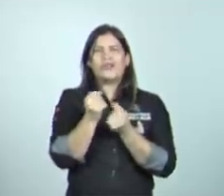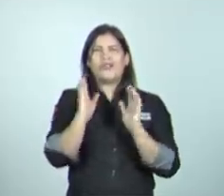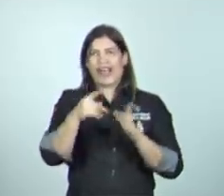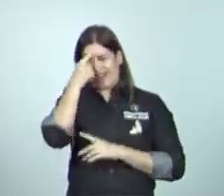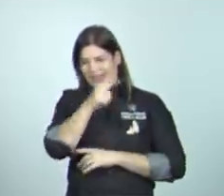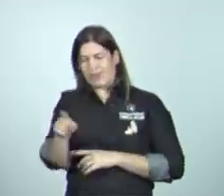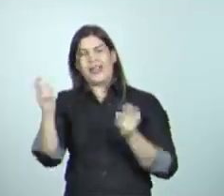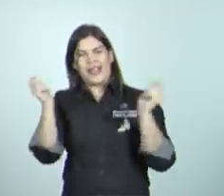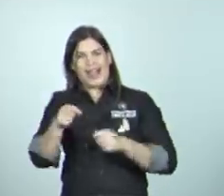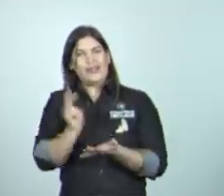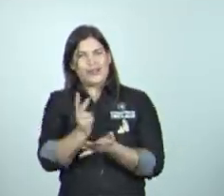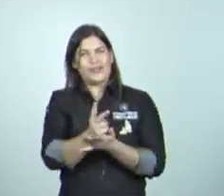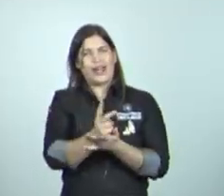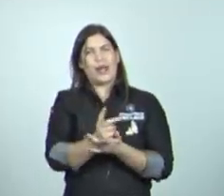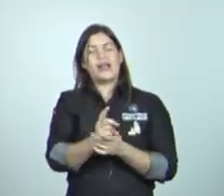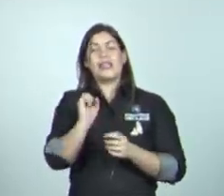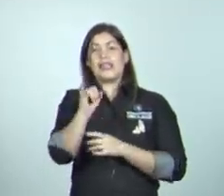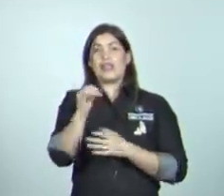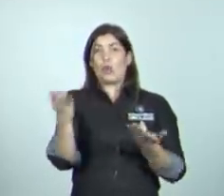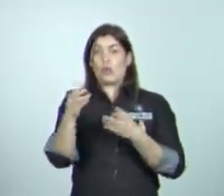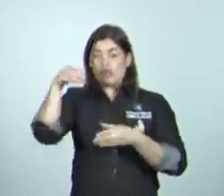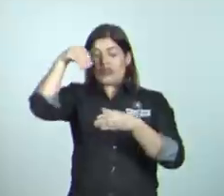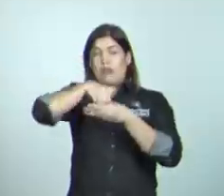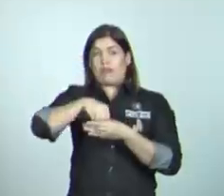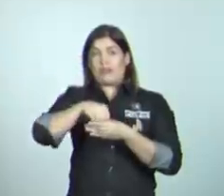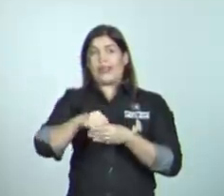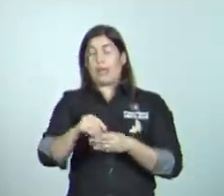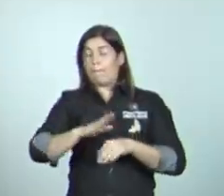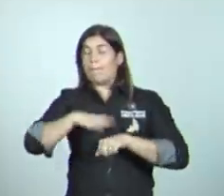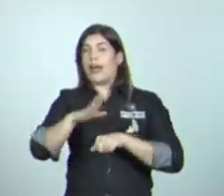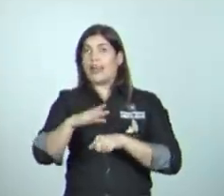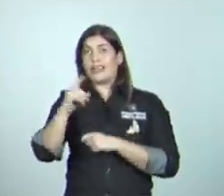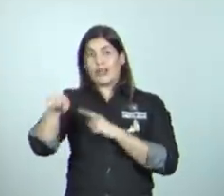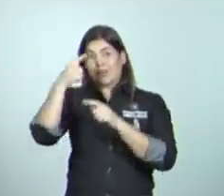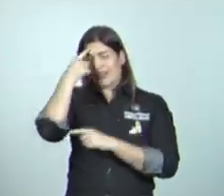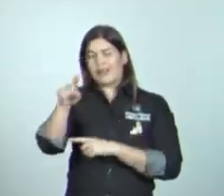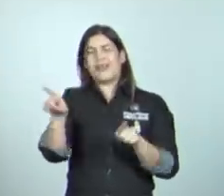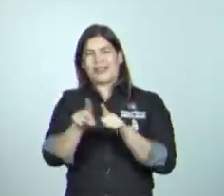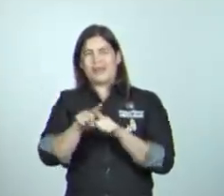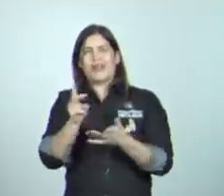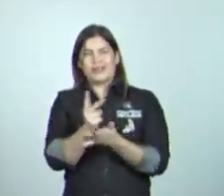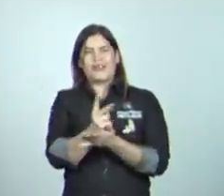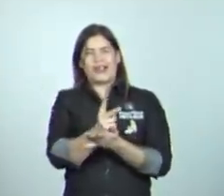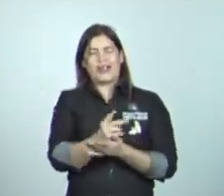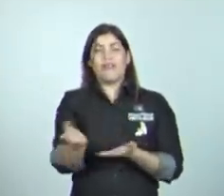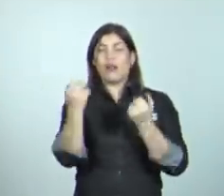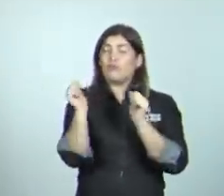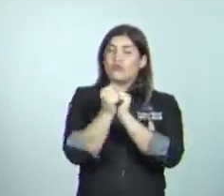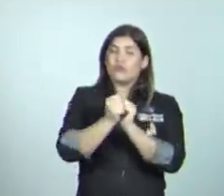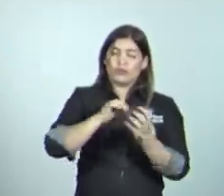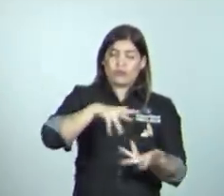hoje a gente continua a obra glória a deus por isso portanto vamos juntos vamos mudar o mundo